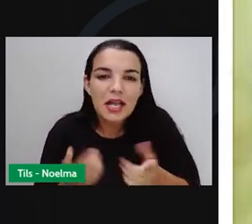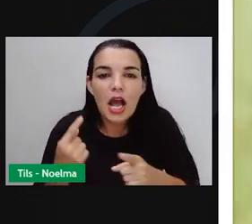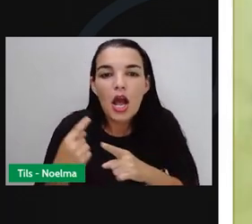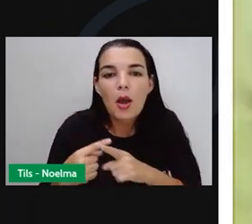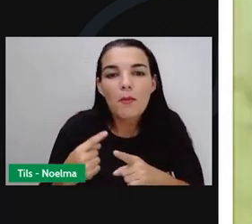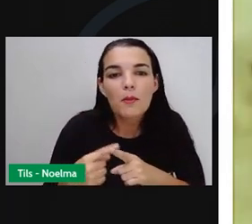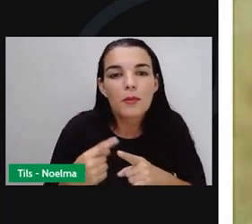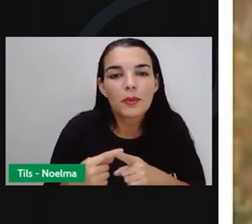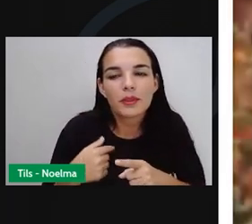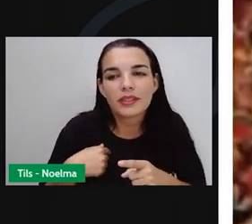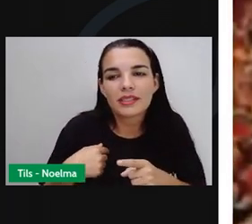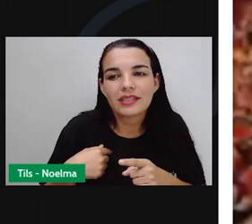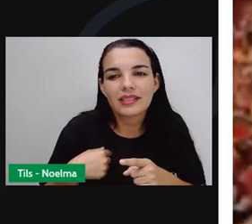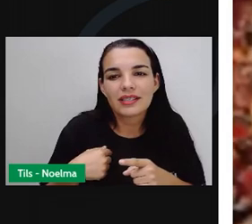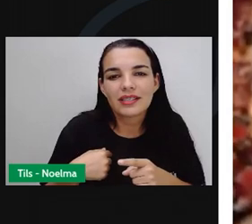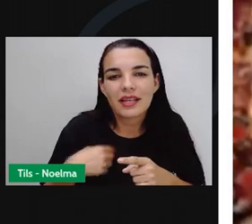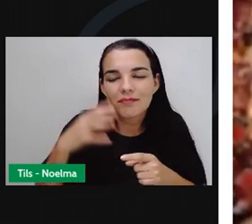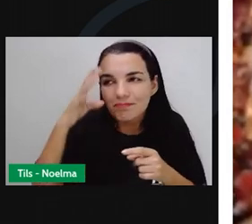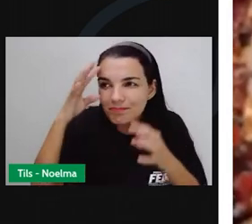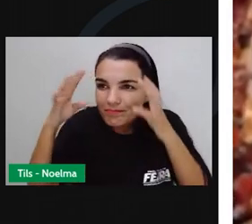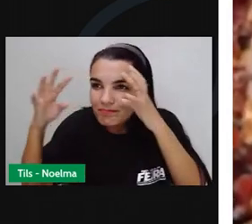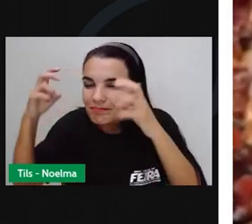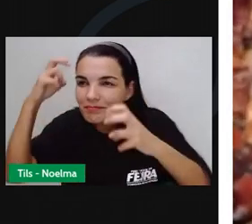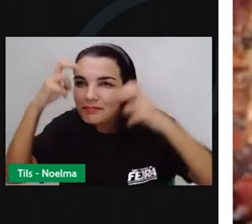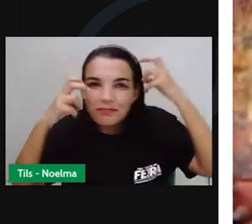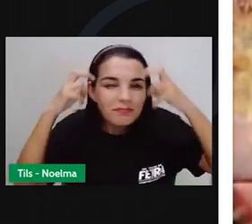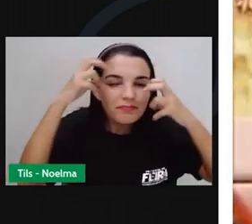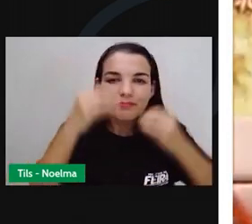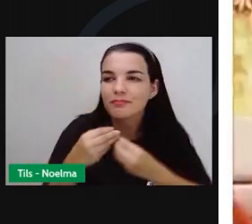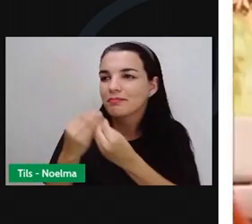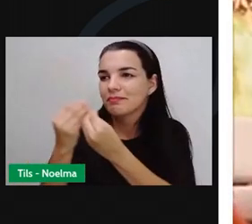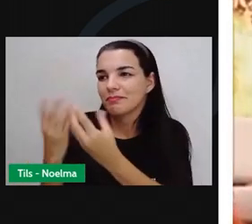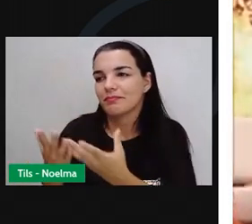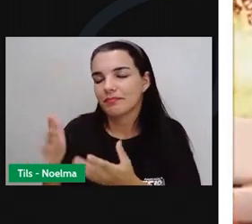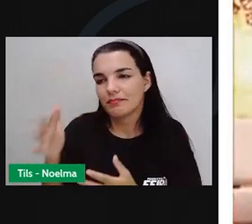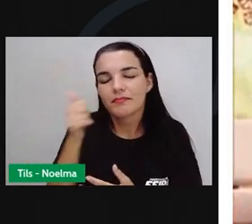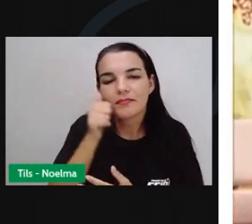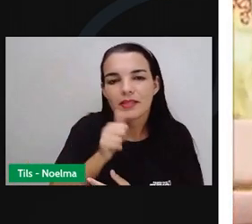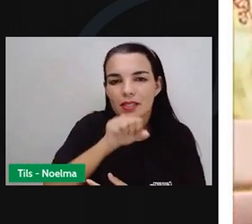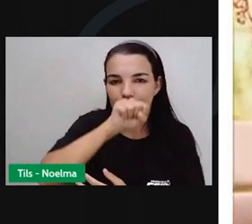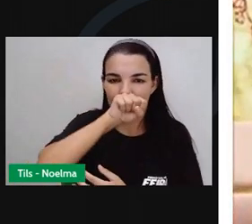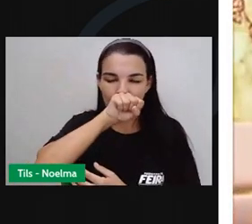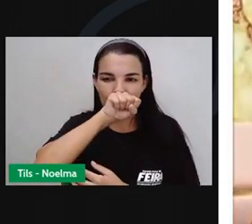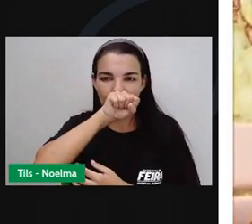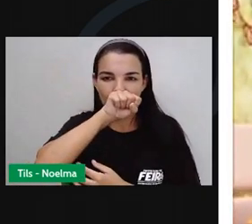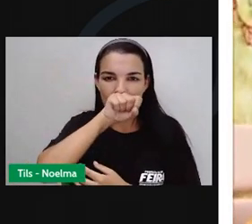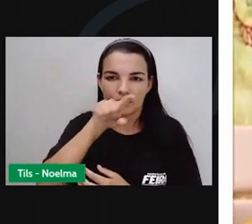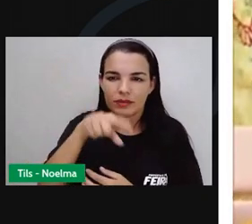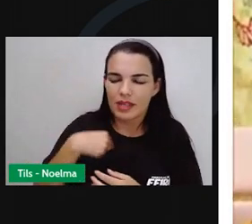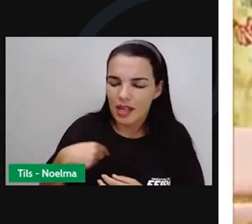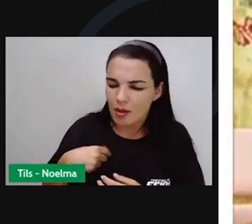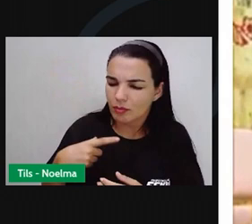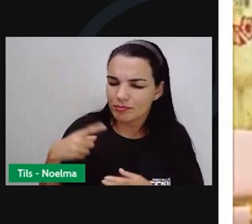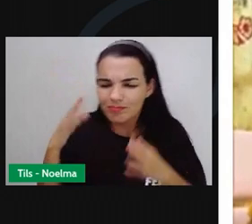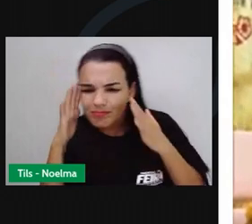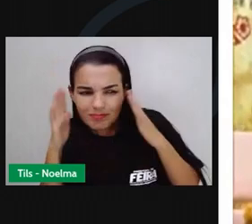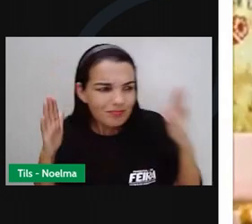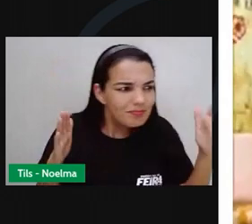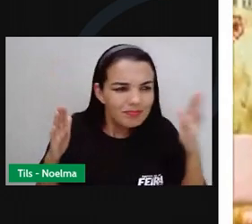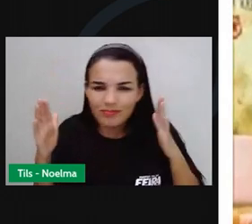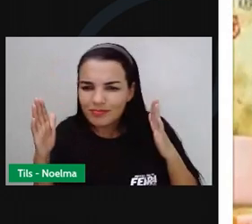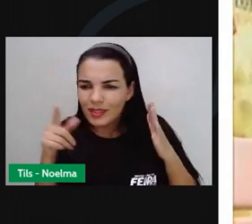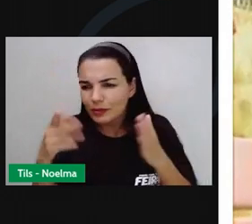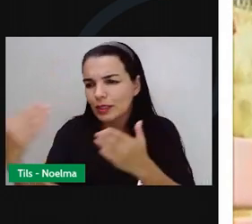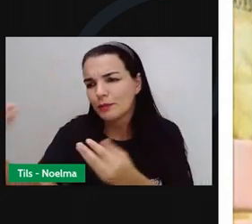vezes que eu tirei o seu juízo. Pelas vezes que eu estive indeciso e você me ensinou a direção.